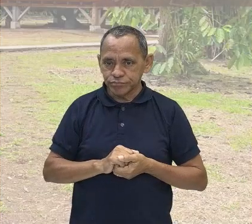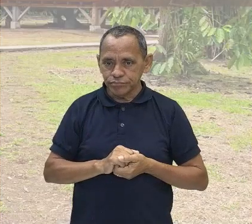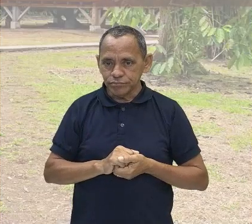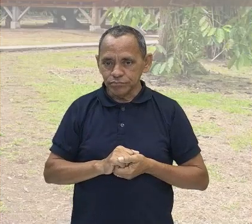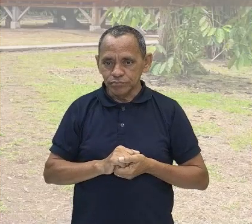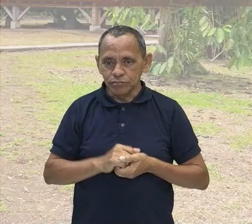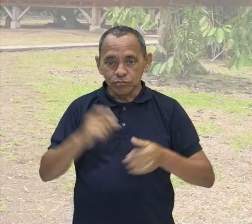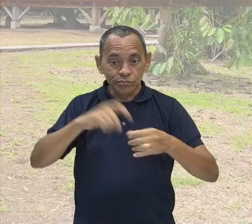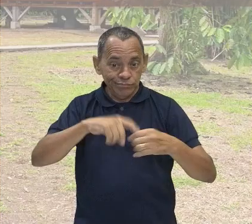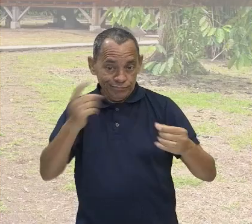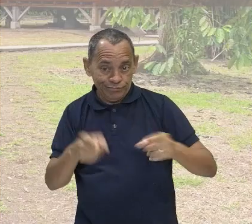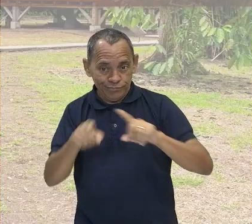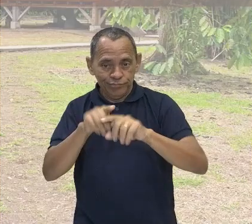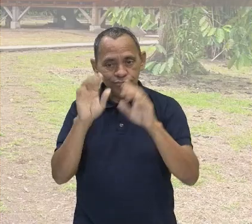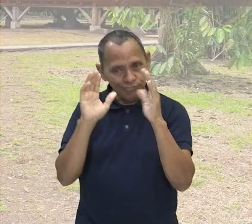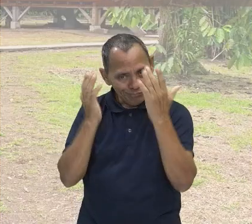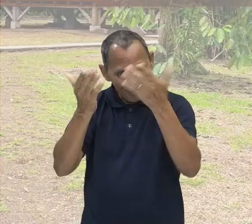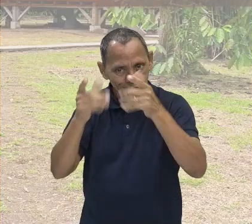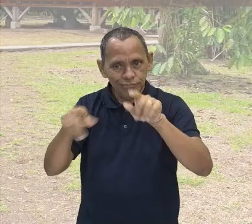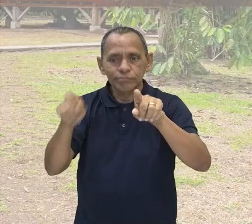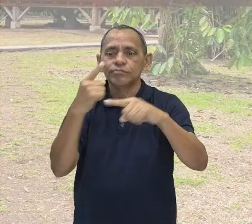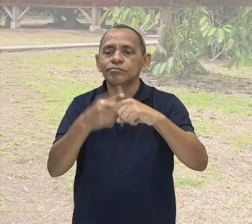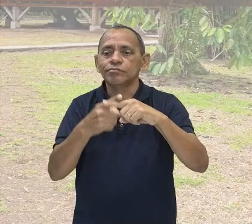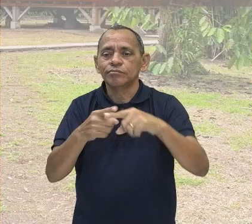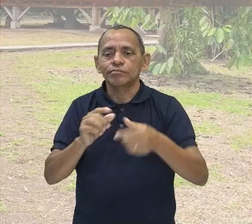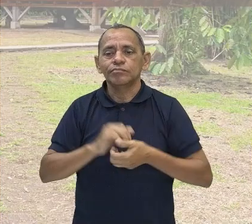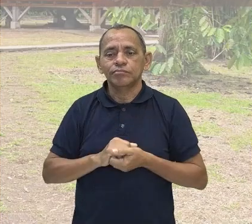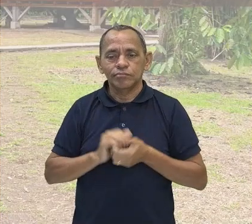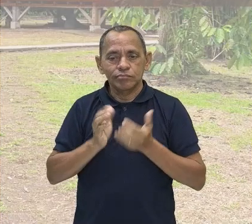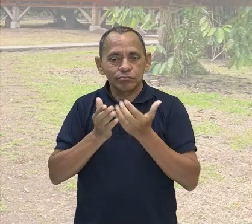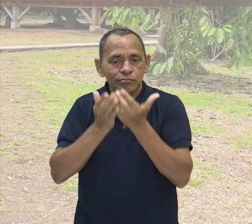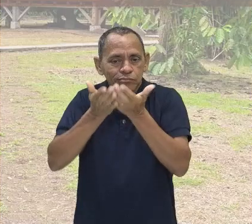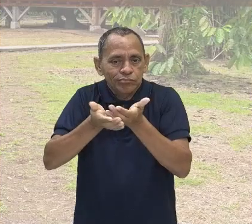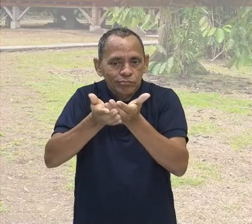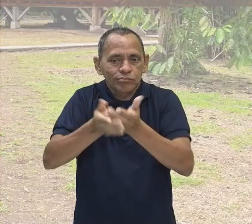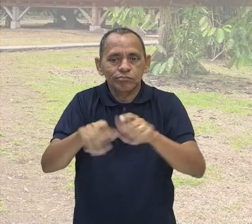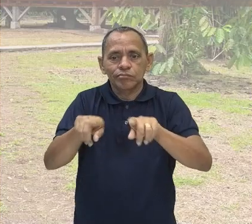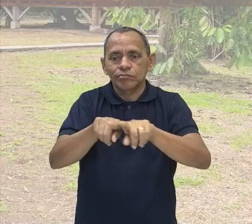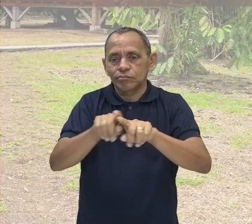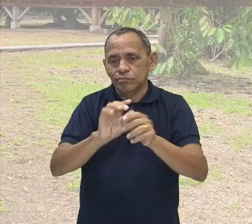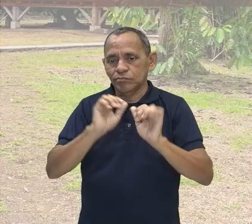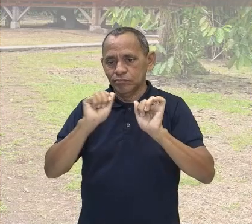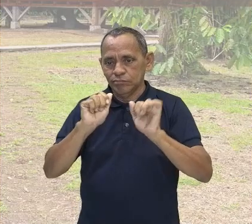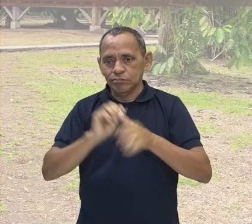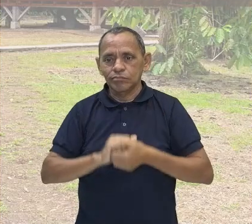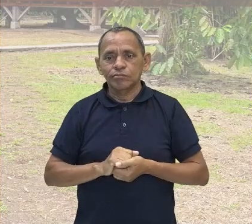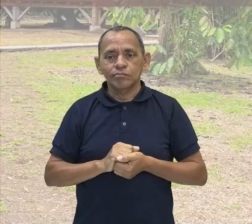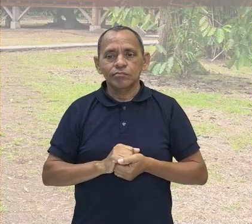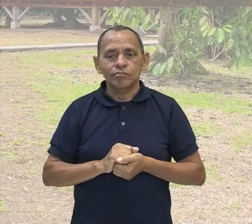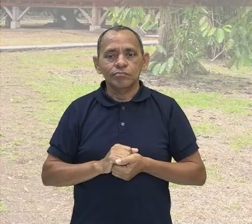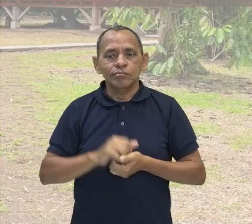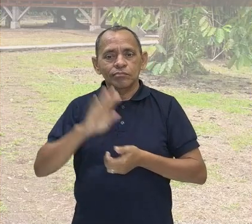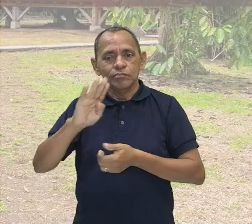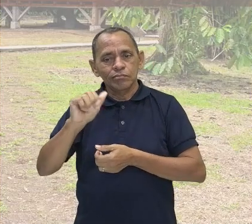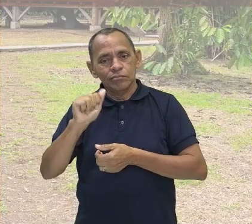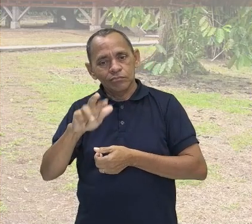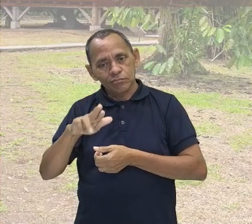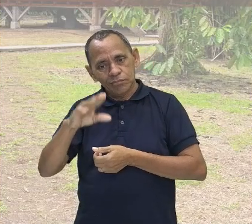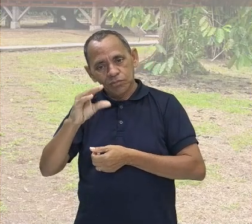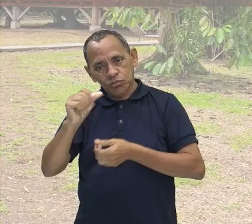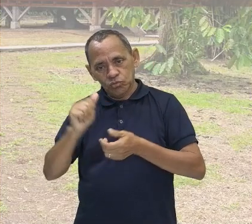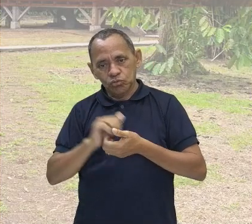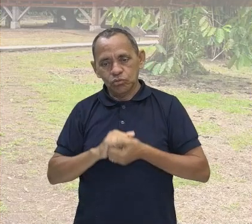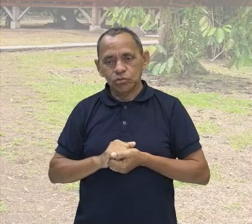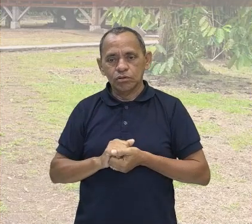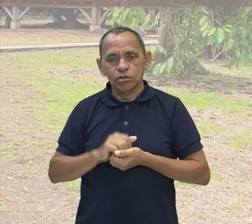está arrumada, né? Lá no barco de linha. E se ela está no barco, então ela está